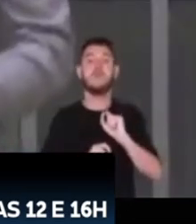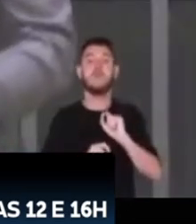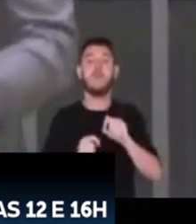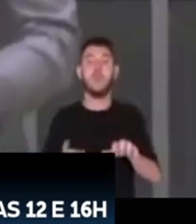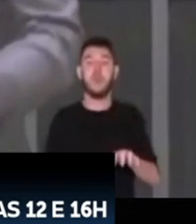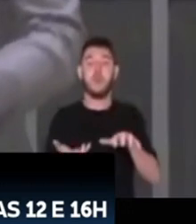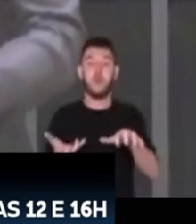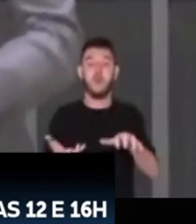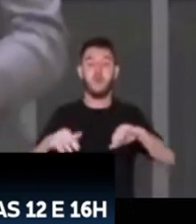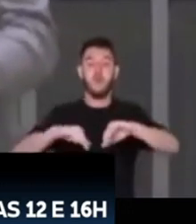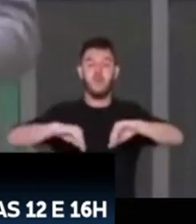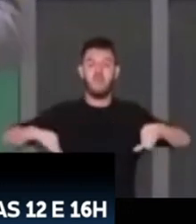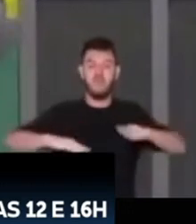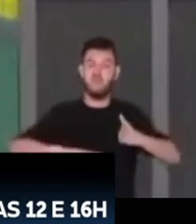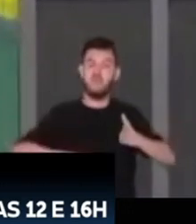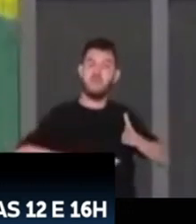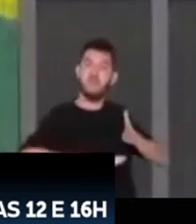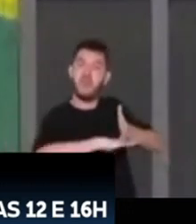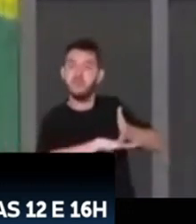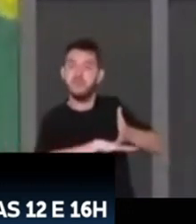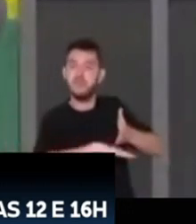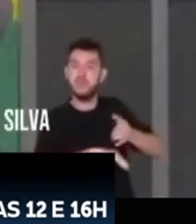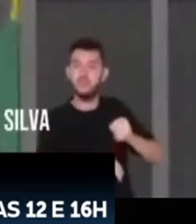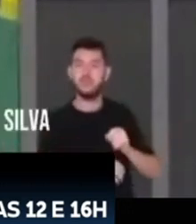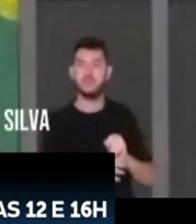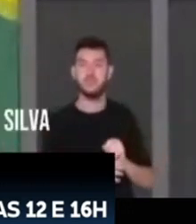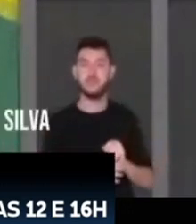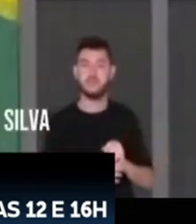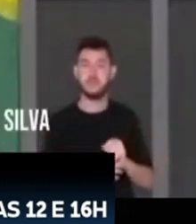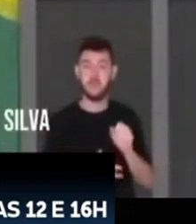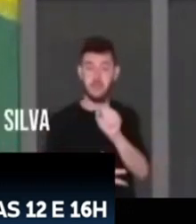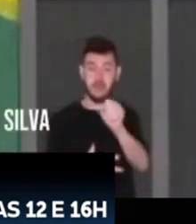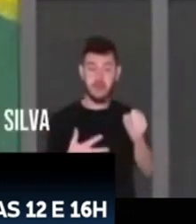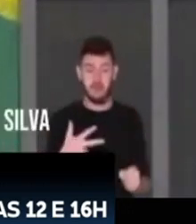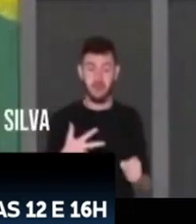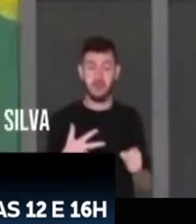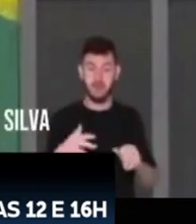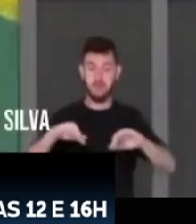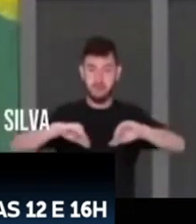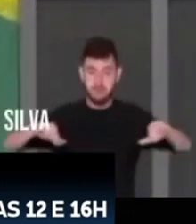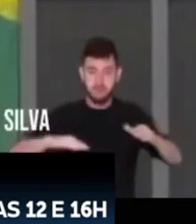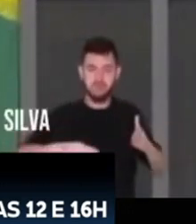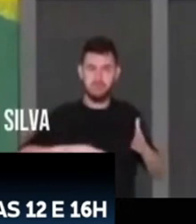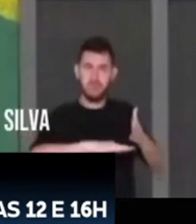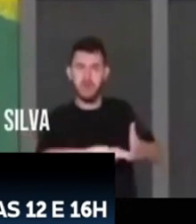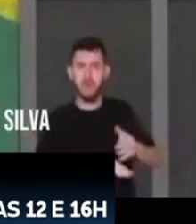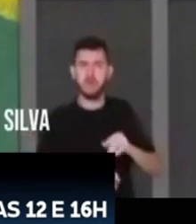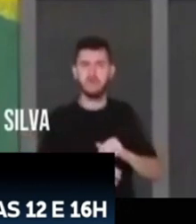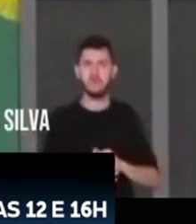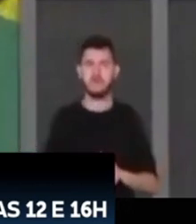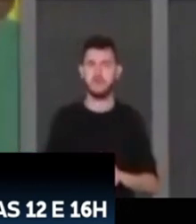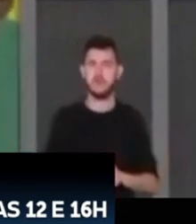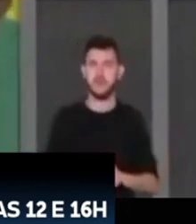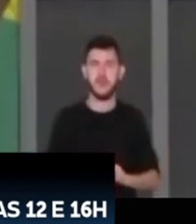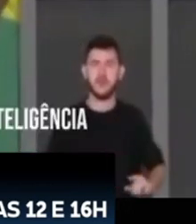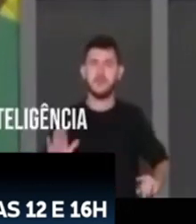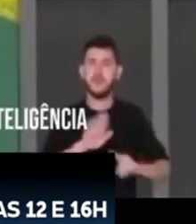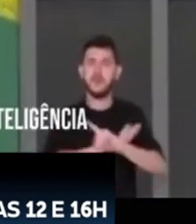poderes. Agora, a pergunta é: como que o presidente Luiz Inácio Lula da